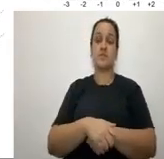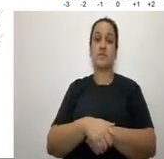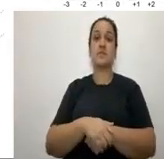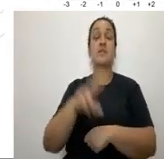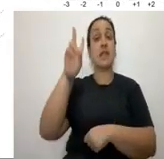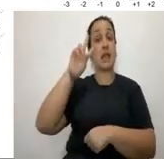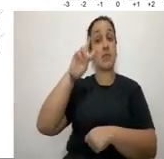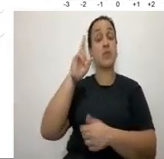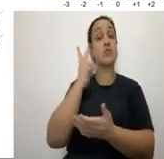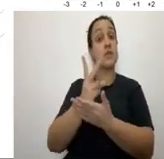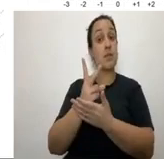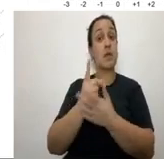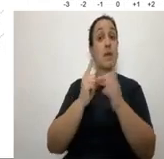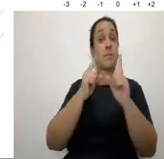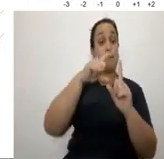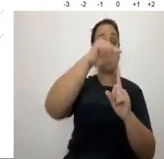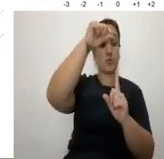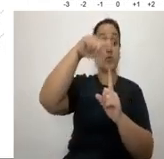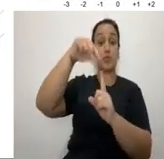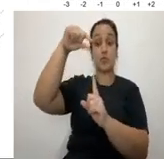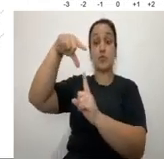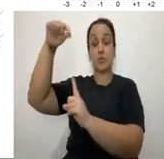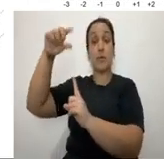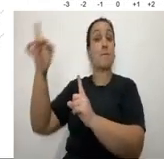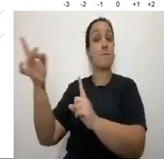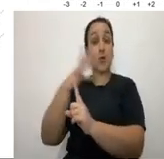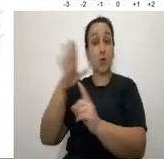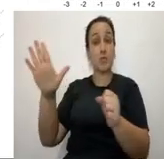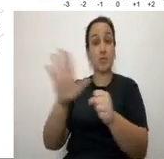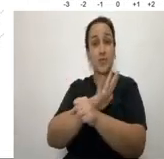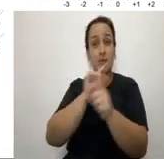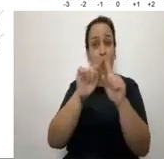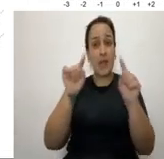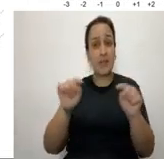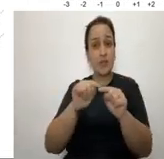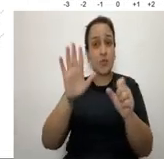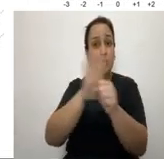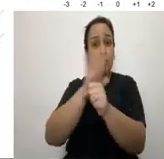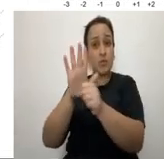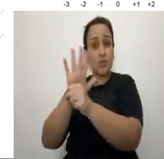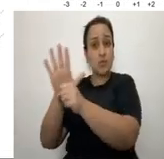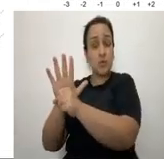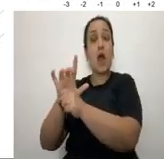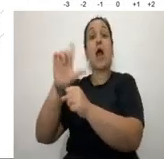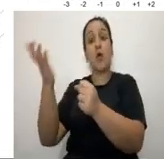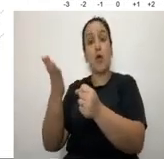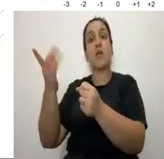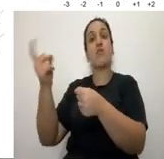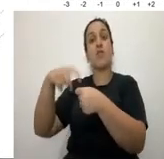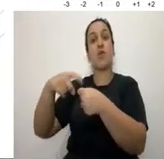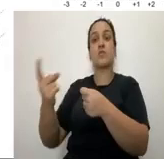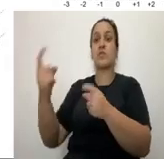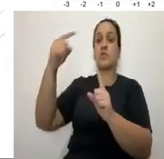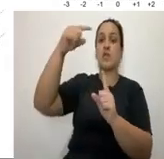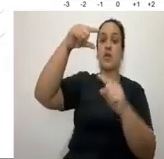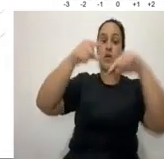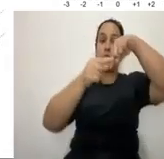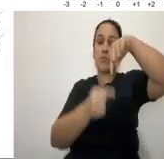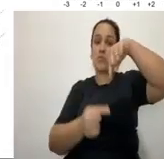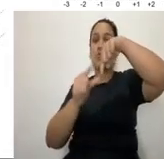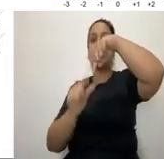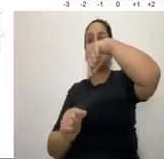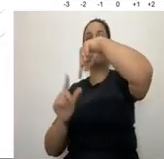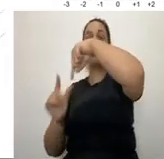meio porque ele ficou para cima. Lembrando que primeiro eu coloco para cima e somente depois eu vou preenchendo para baixo. Aqui